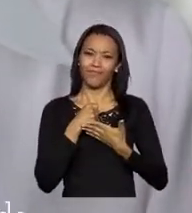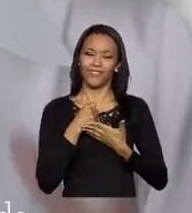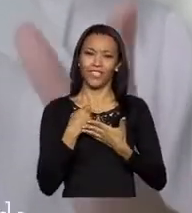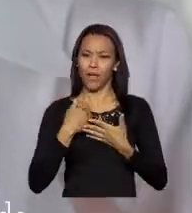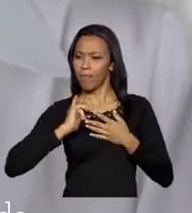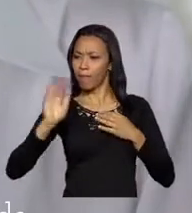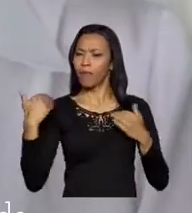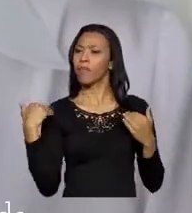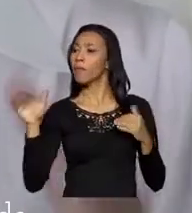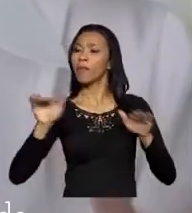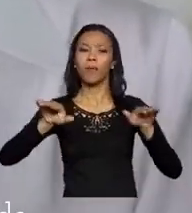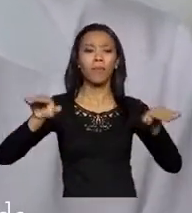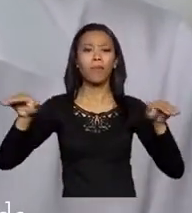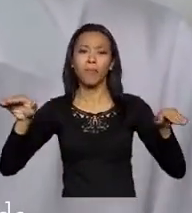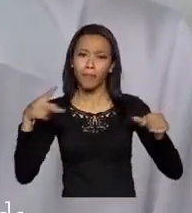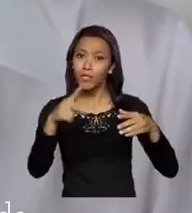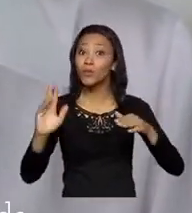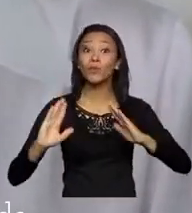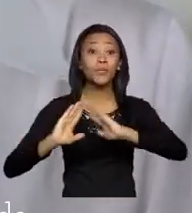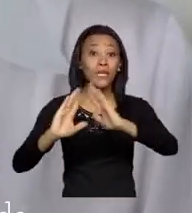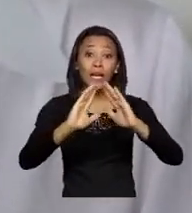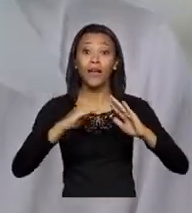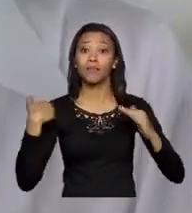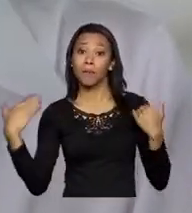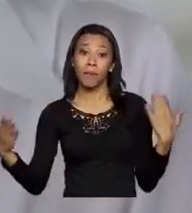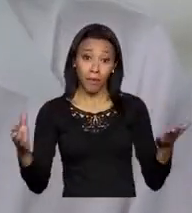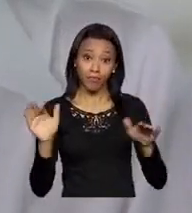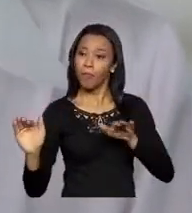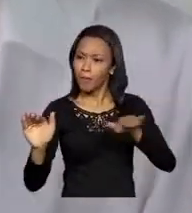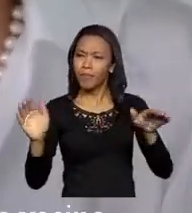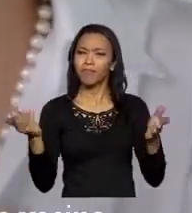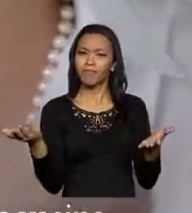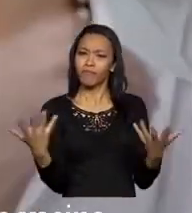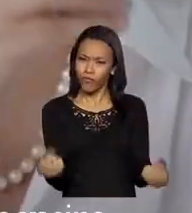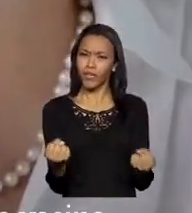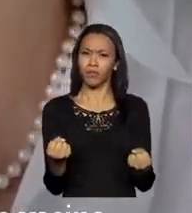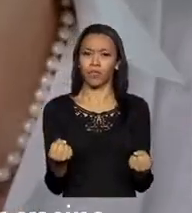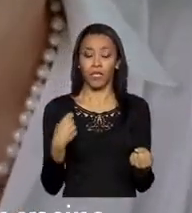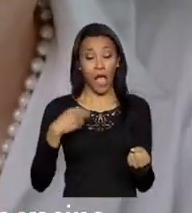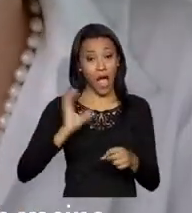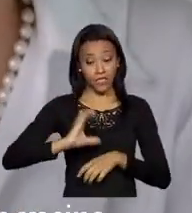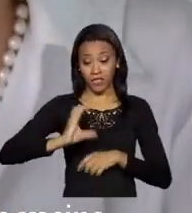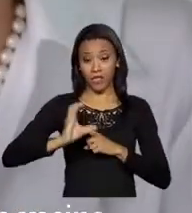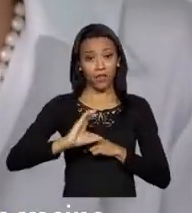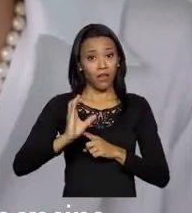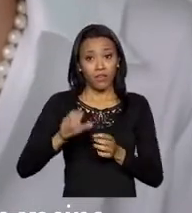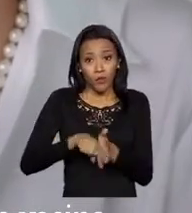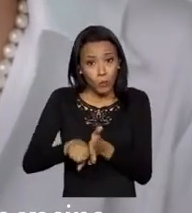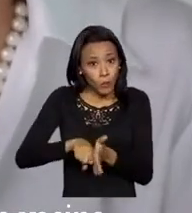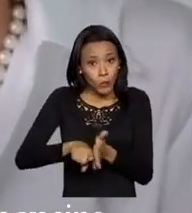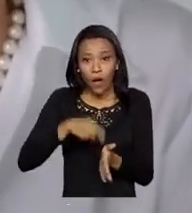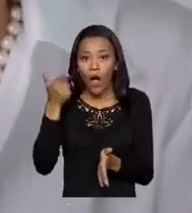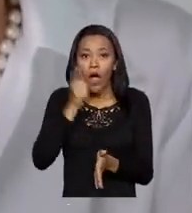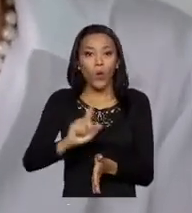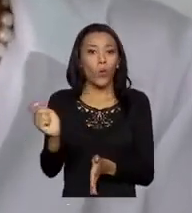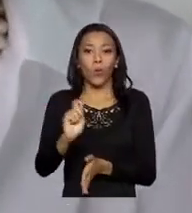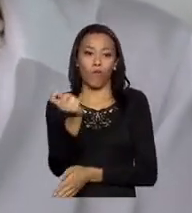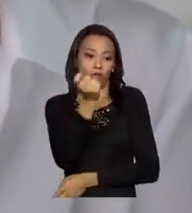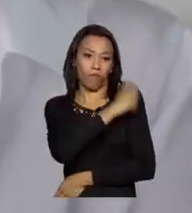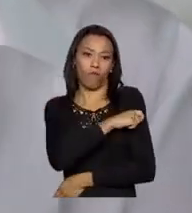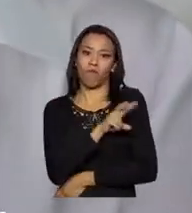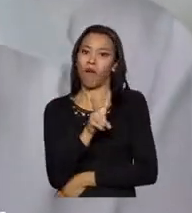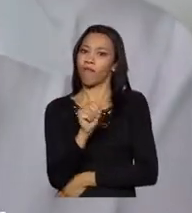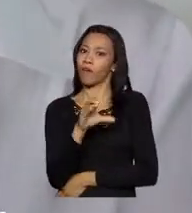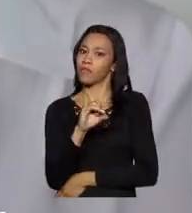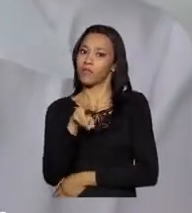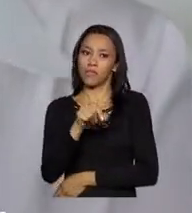mobiliza e sua família e sua comunidade vão insistir uma ciência ainda não desenvolveu uma vacina contra